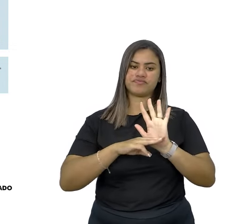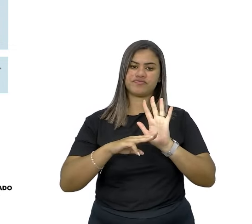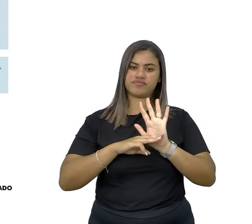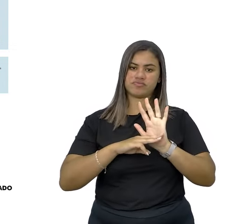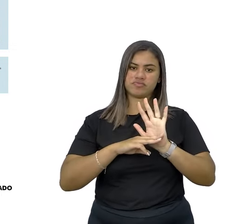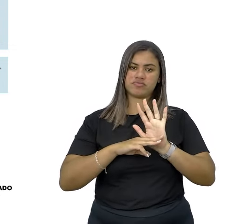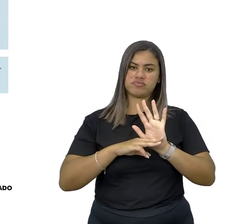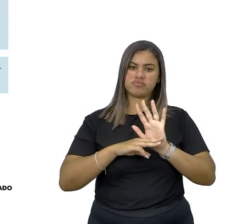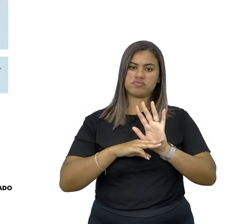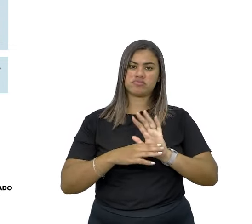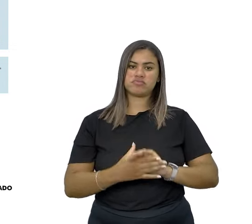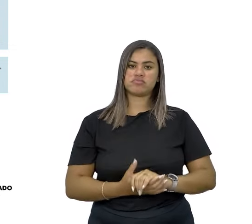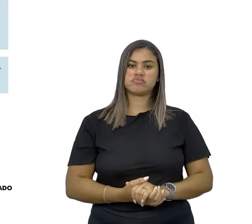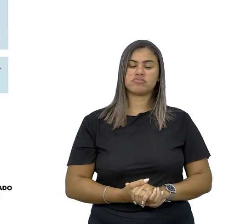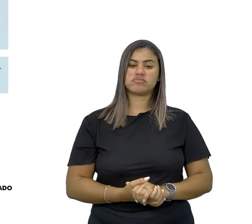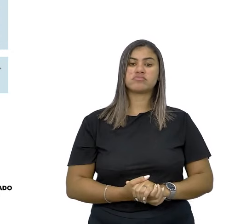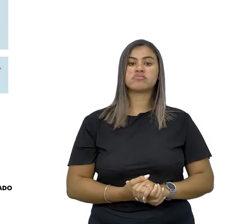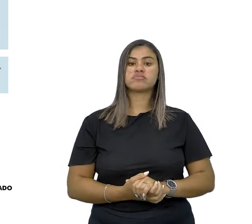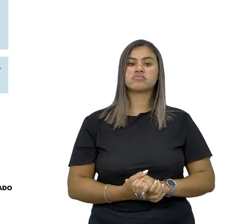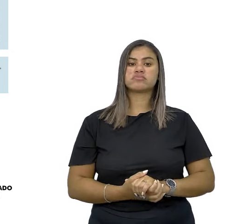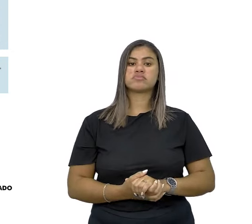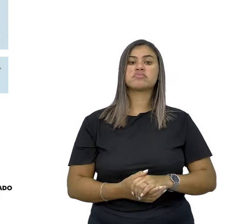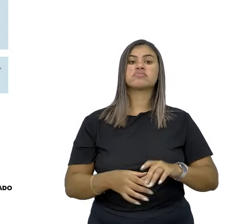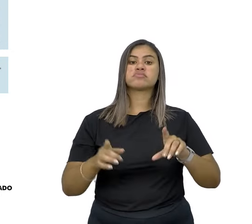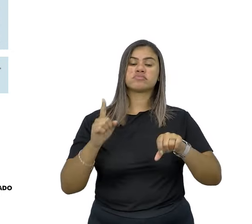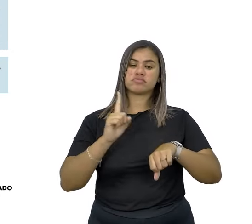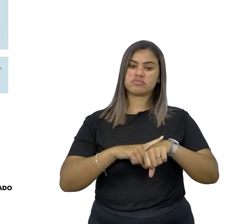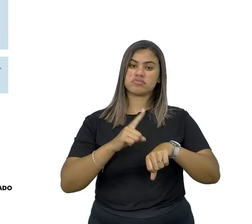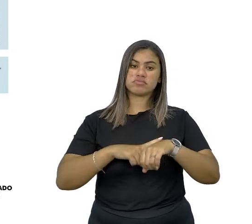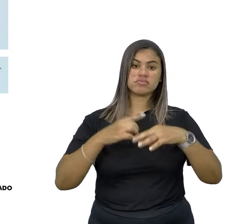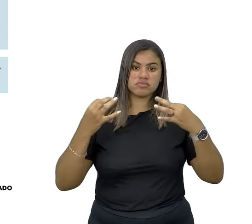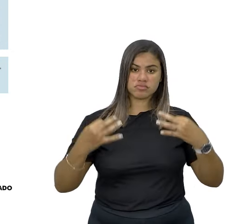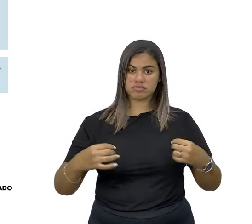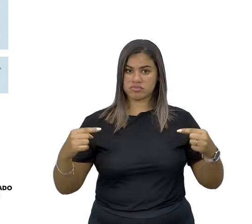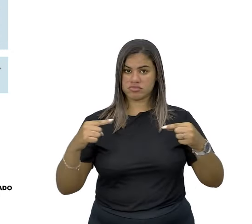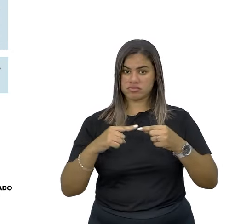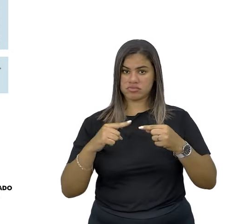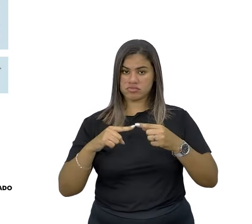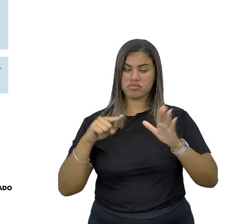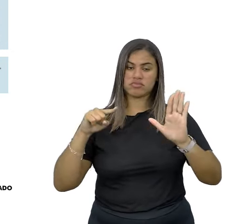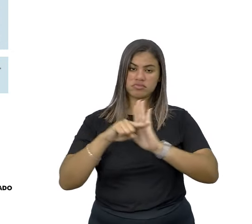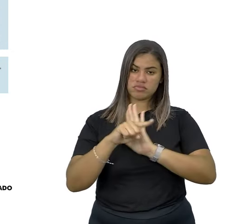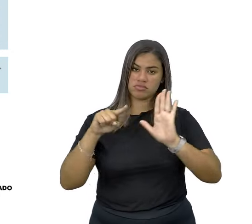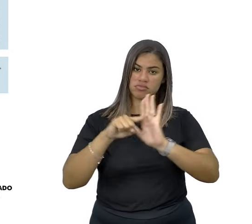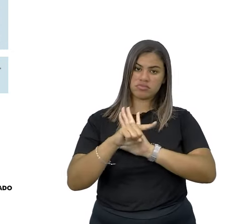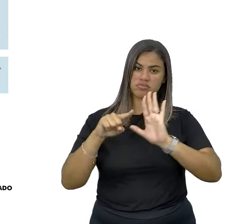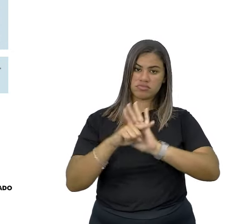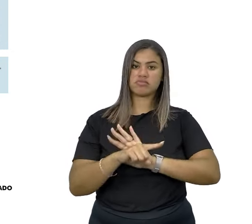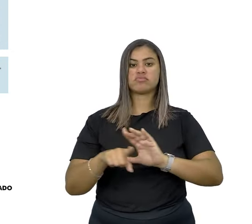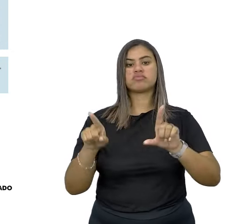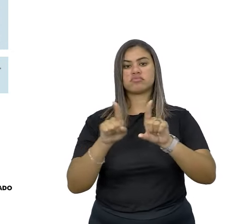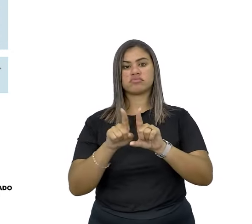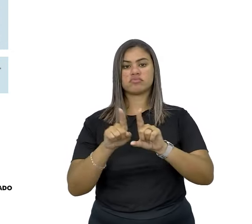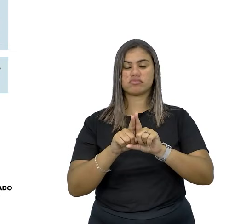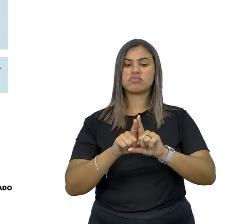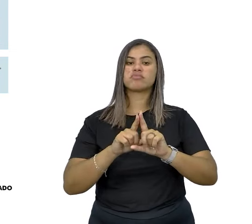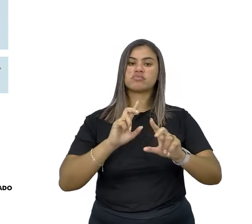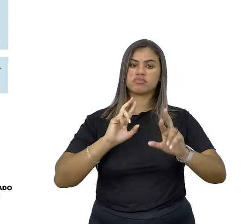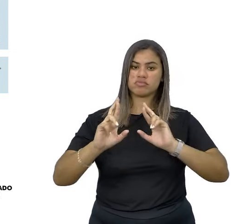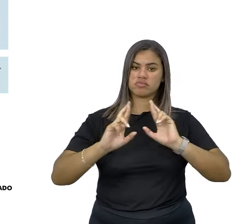Aprender Sempre. Com tempo determinado para cada questionamento e posterior discussão.